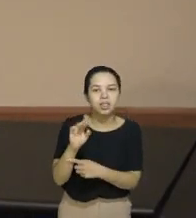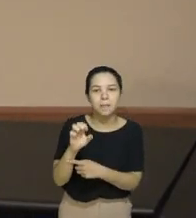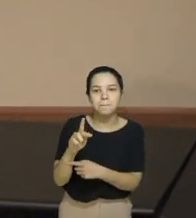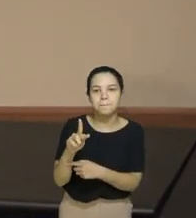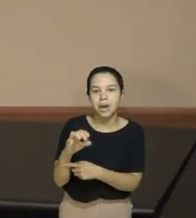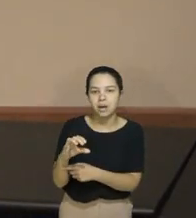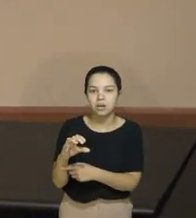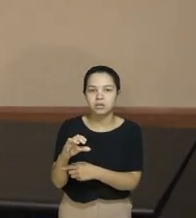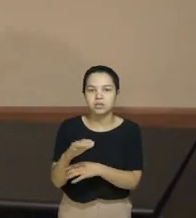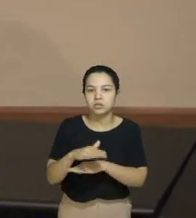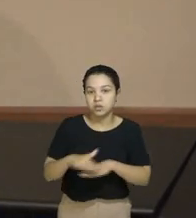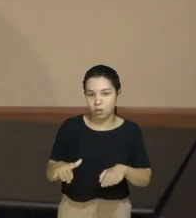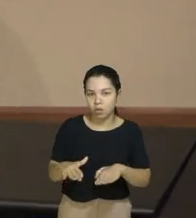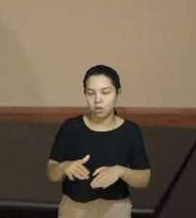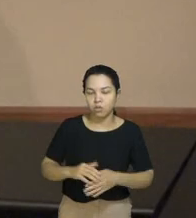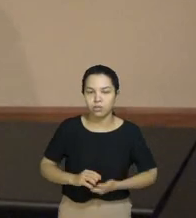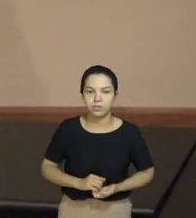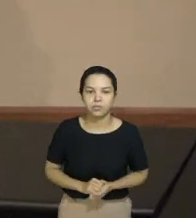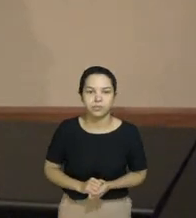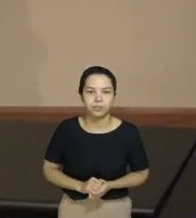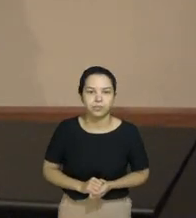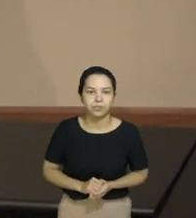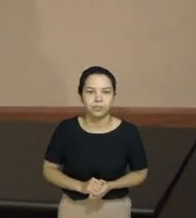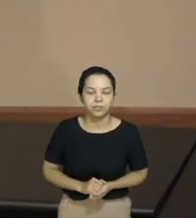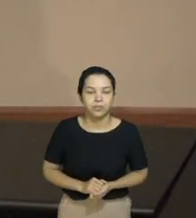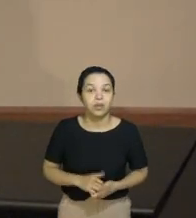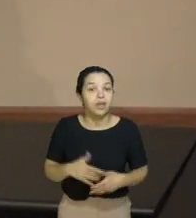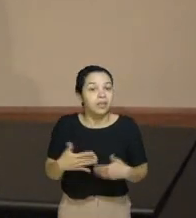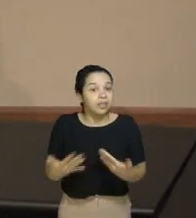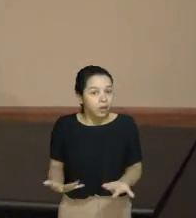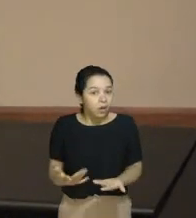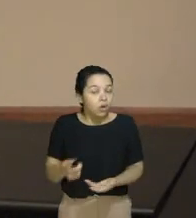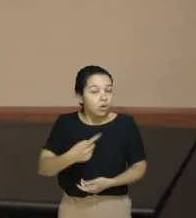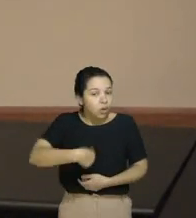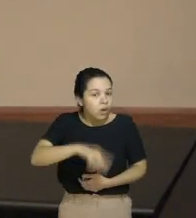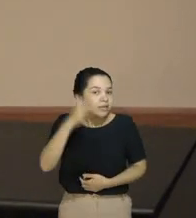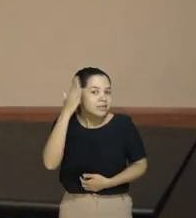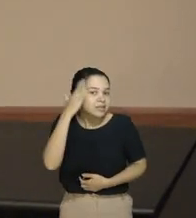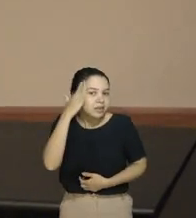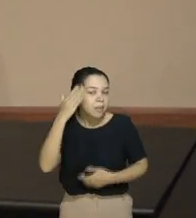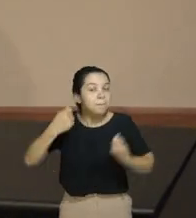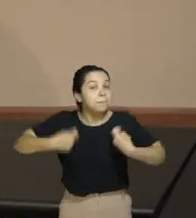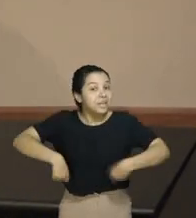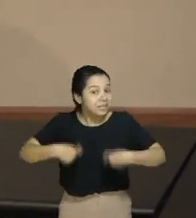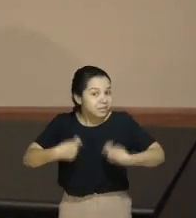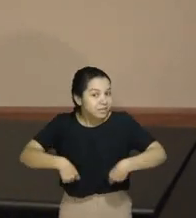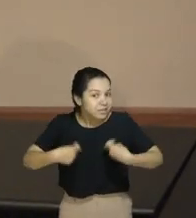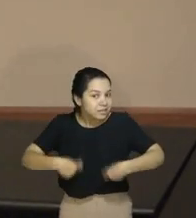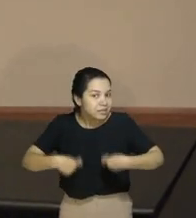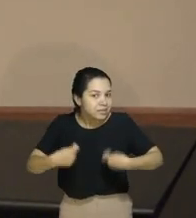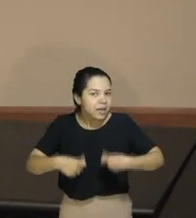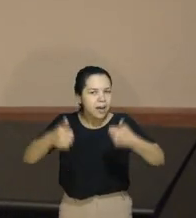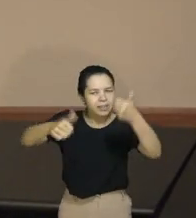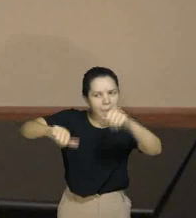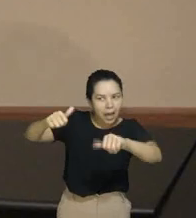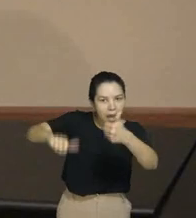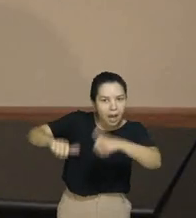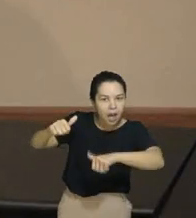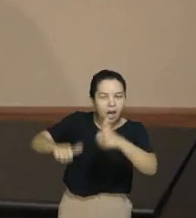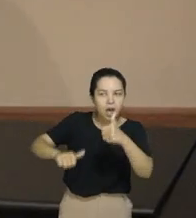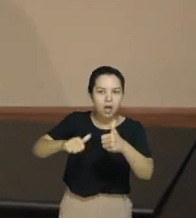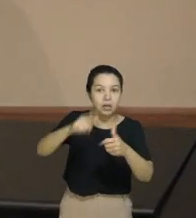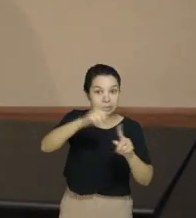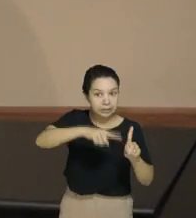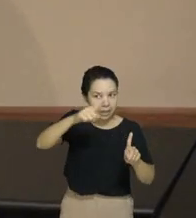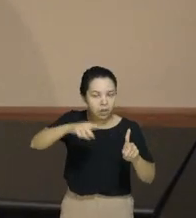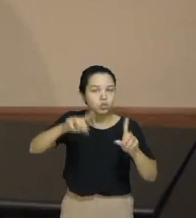bastante, convenhamos. Né? Então, a gente tem que saber fazer essa análise, por isso, conjugar todos os dados. No exame